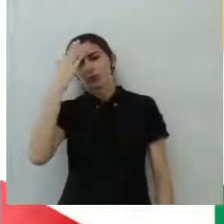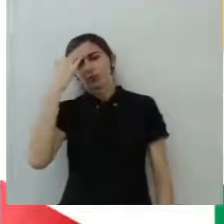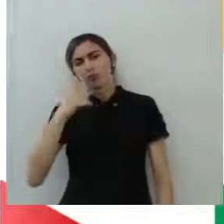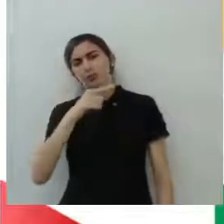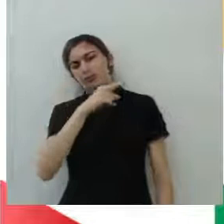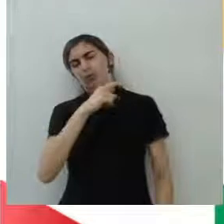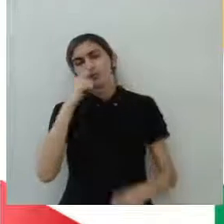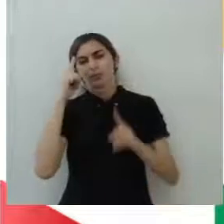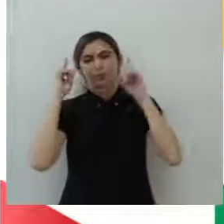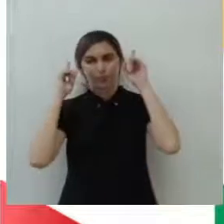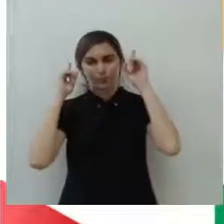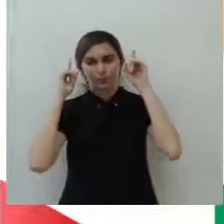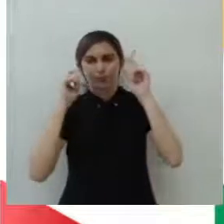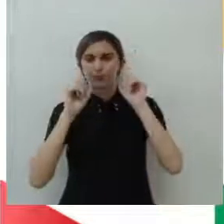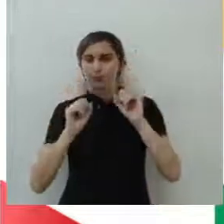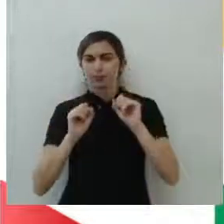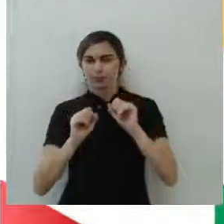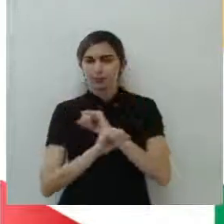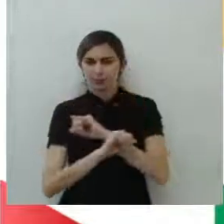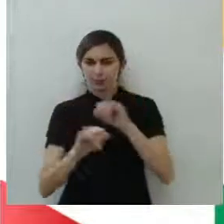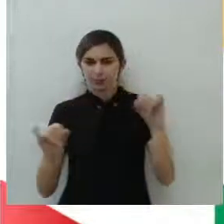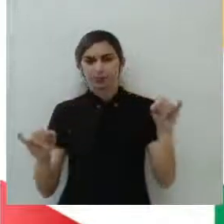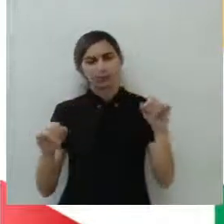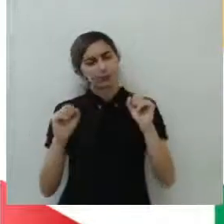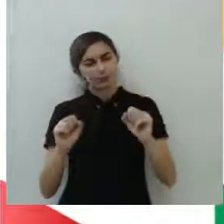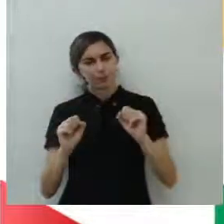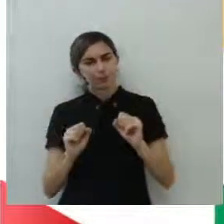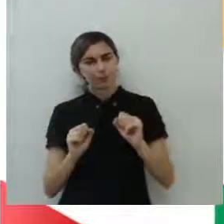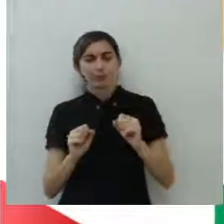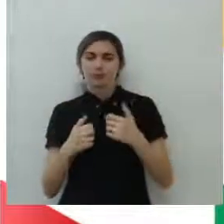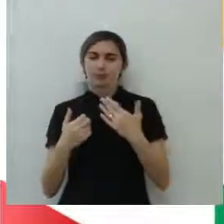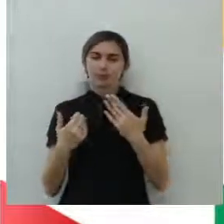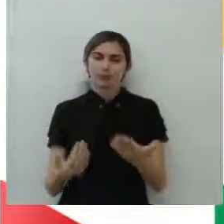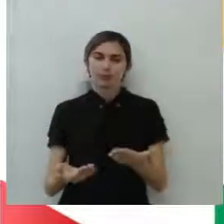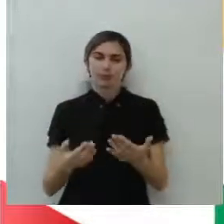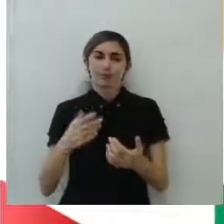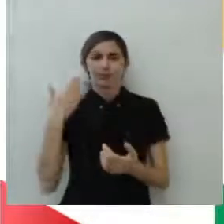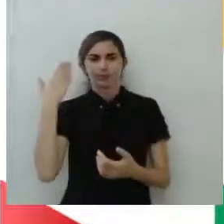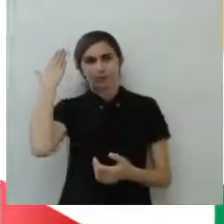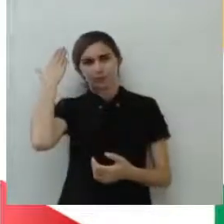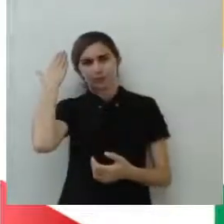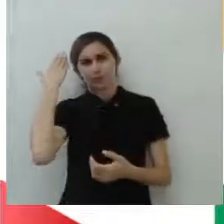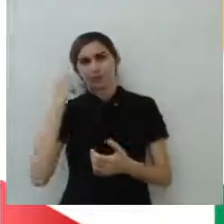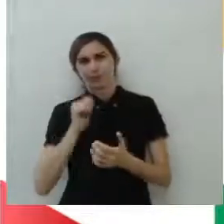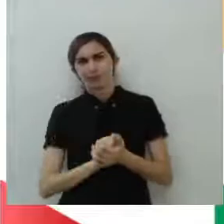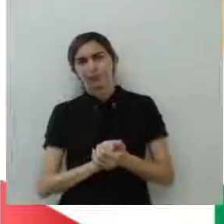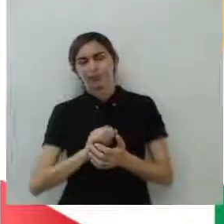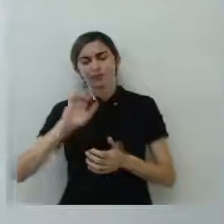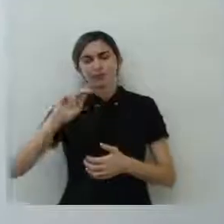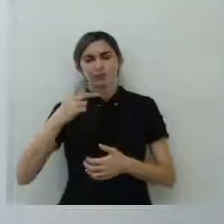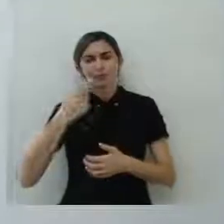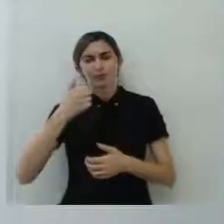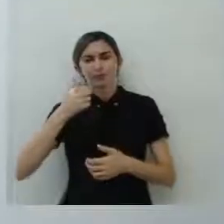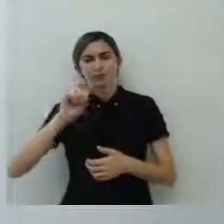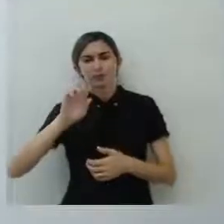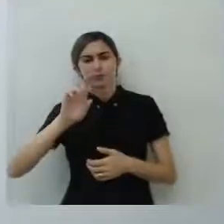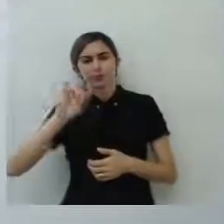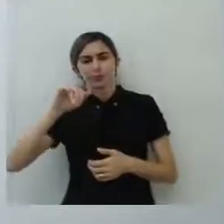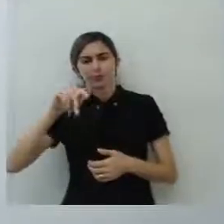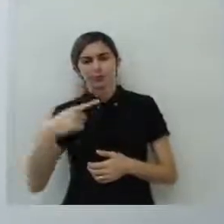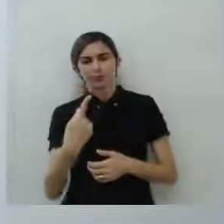trata. Ok, pode só revelar agora o nome artístico dele? Pode sim, com certeza. Posso mesmo? Então, vai aparecer na tela para vocês aí. Olha